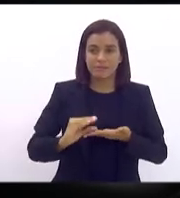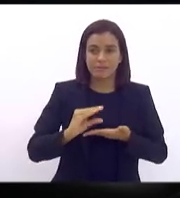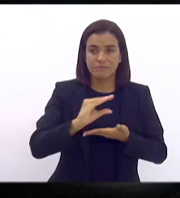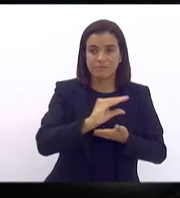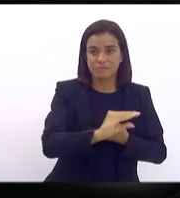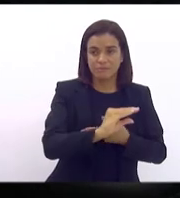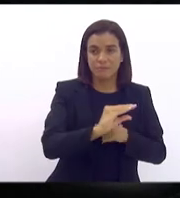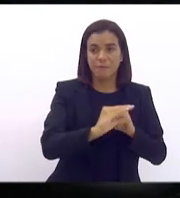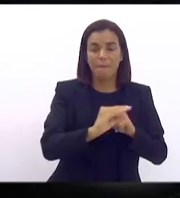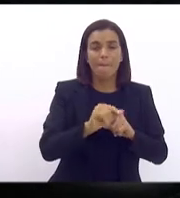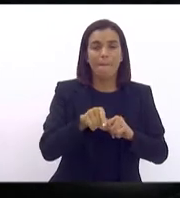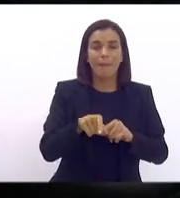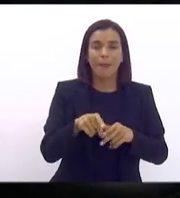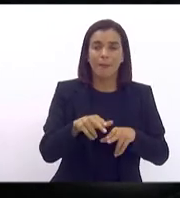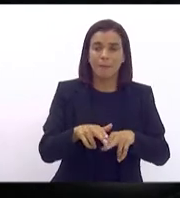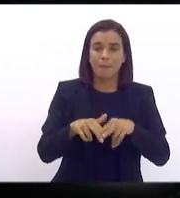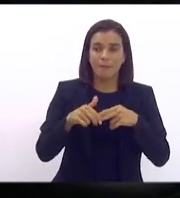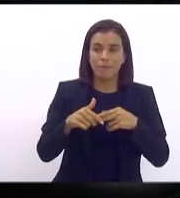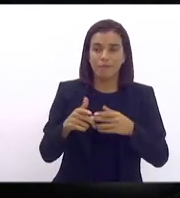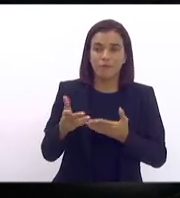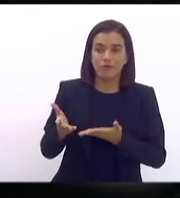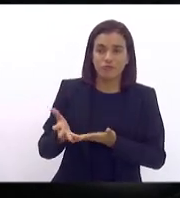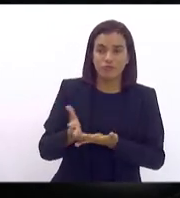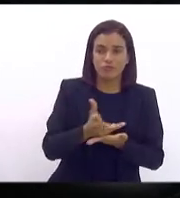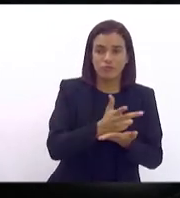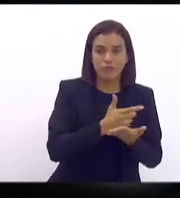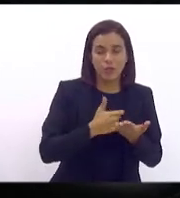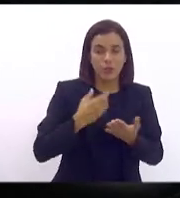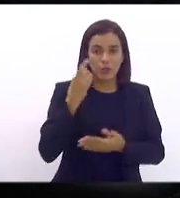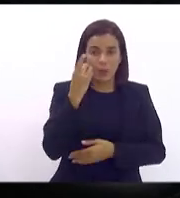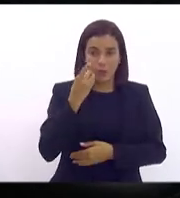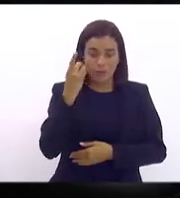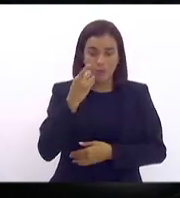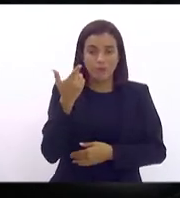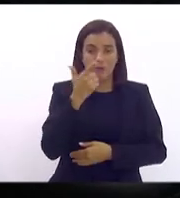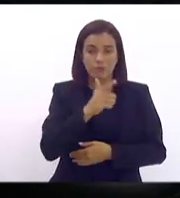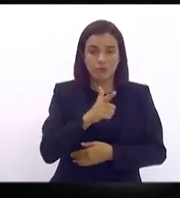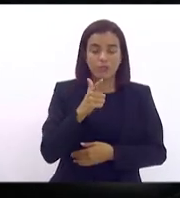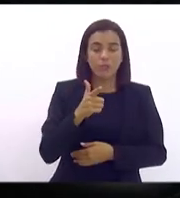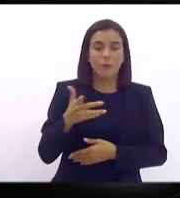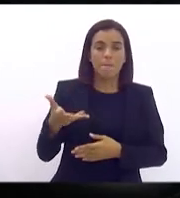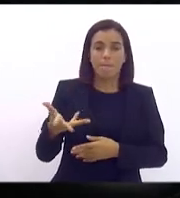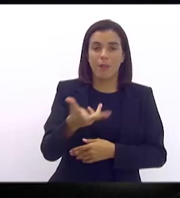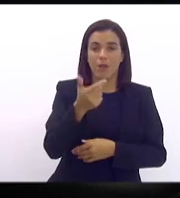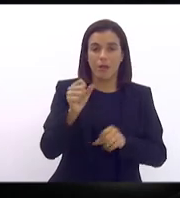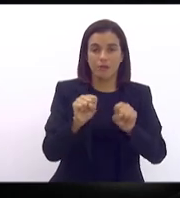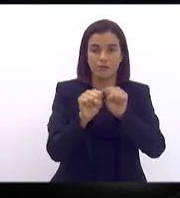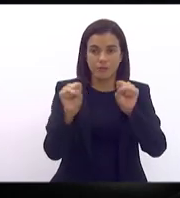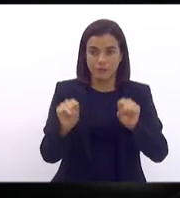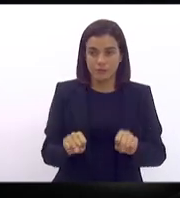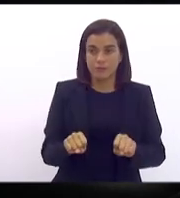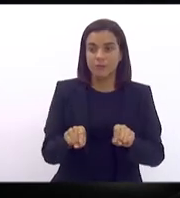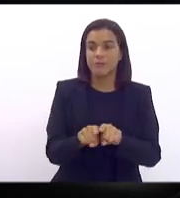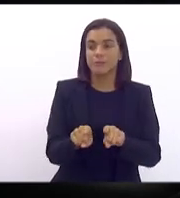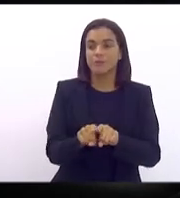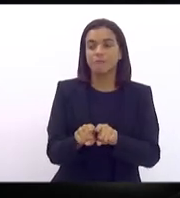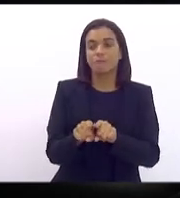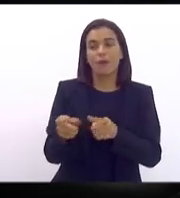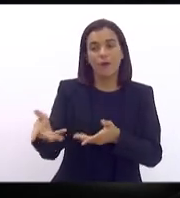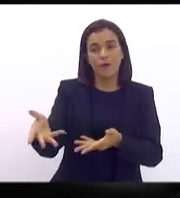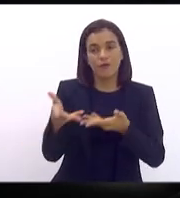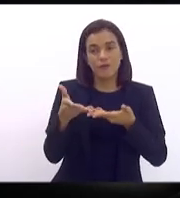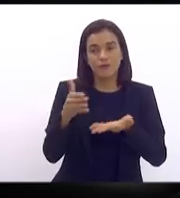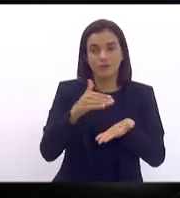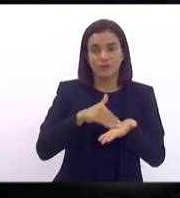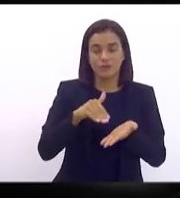através da intervenção orçamentária dos deputados dessa casa para que nós possamos aprimorar o sistema. E a convocação do secretário